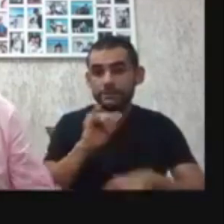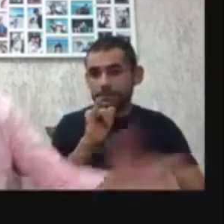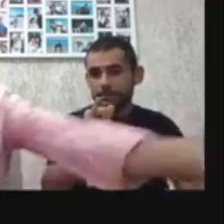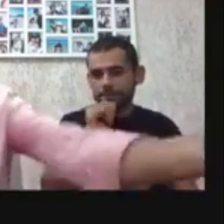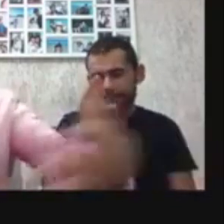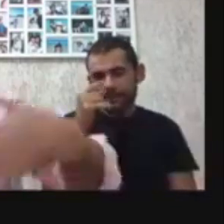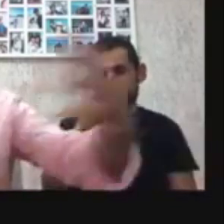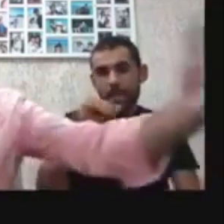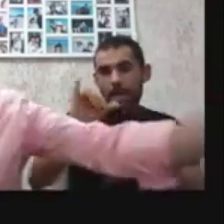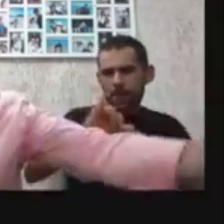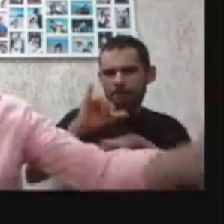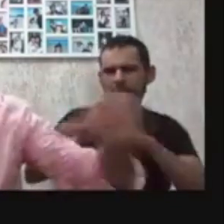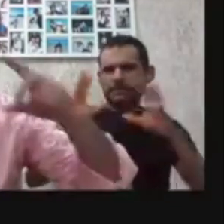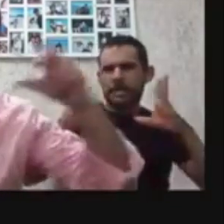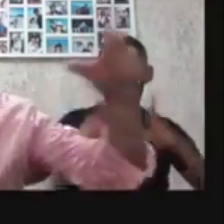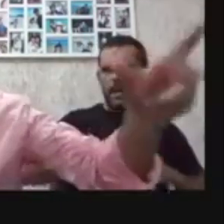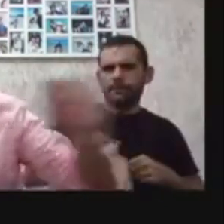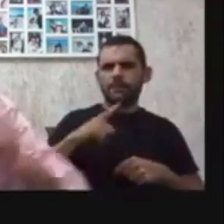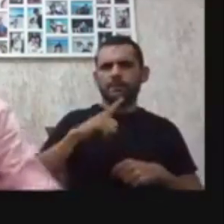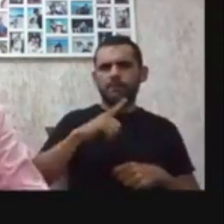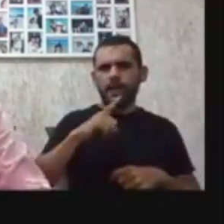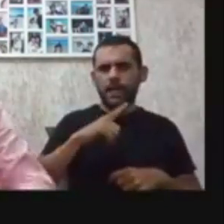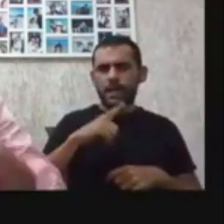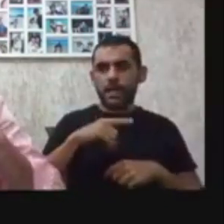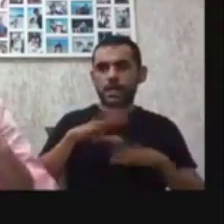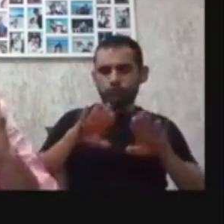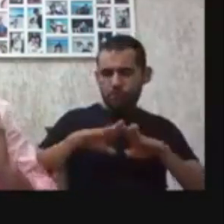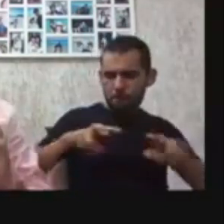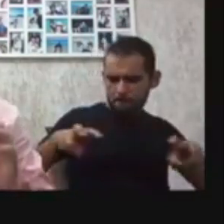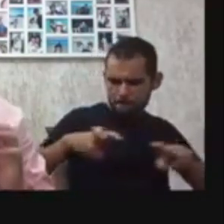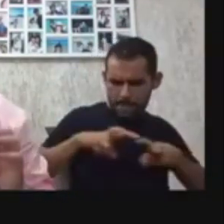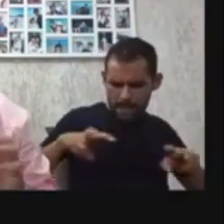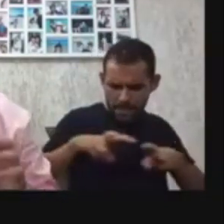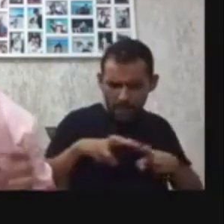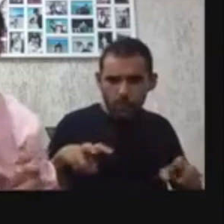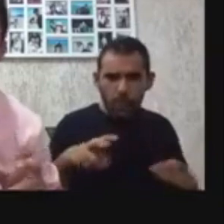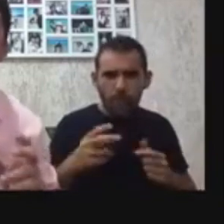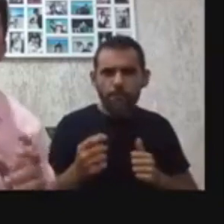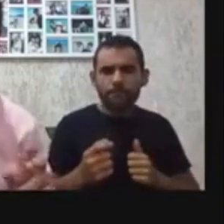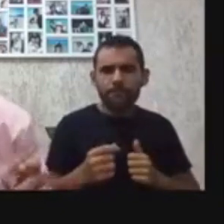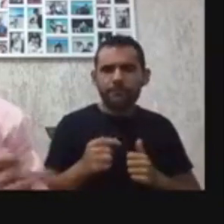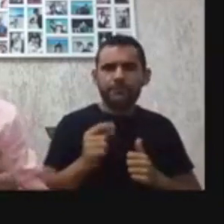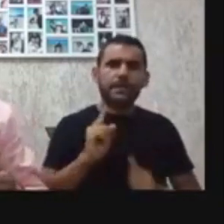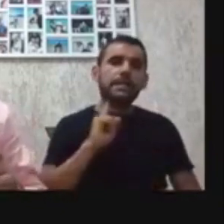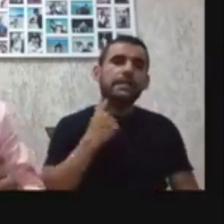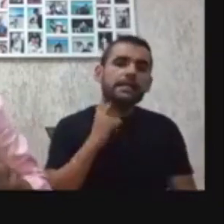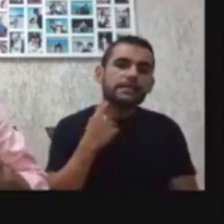ali, ó. Essa praça aqui está limpa, tem banquinhos, tem isso, tem aquilo. Coloque bancos, coloque as